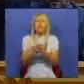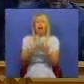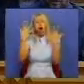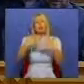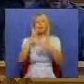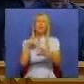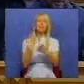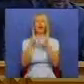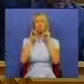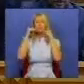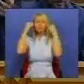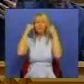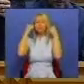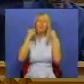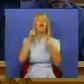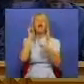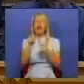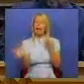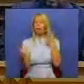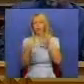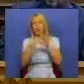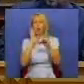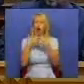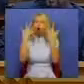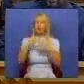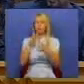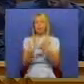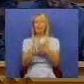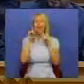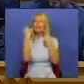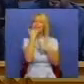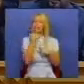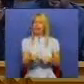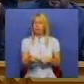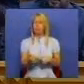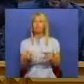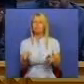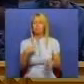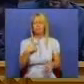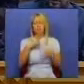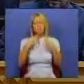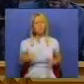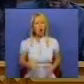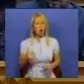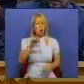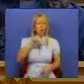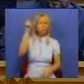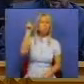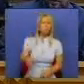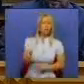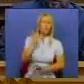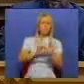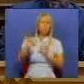Aqueles com quem o orçamento ri. E estou certo que o Sr. Primeiro Ministro está muito preparado para me dar respostas muito